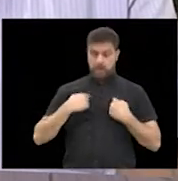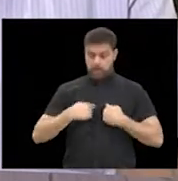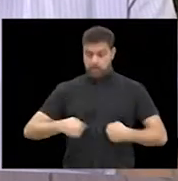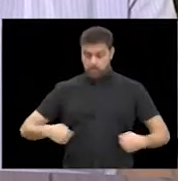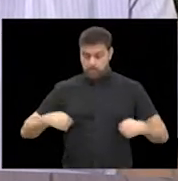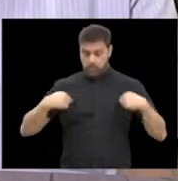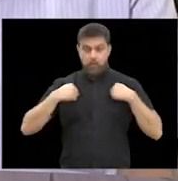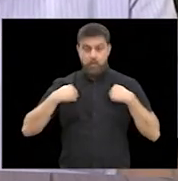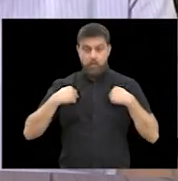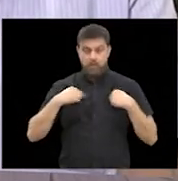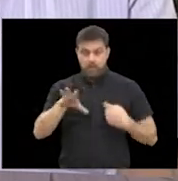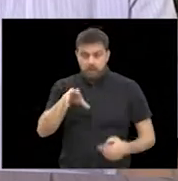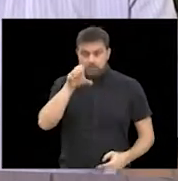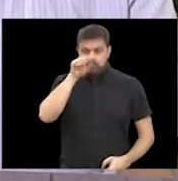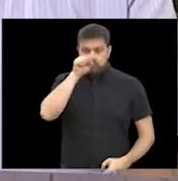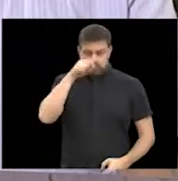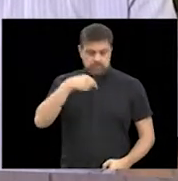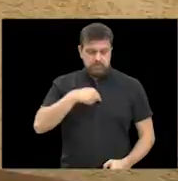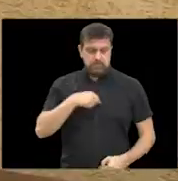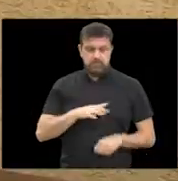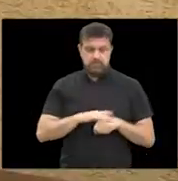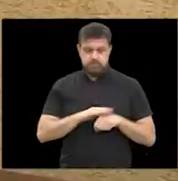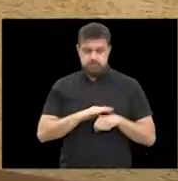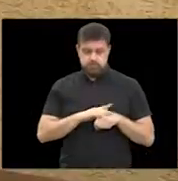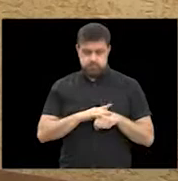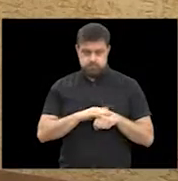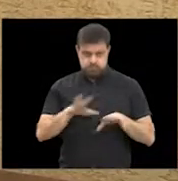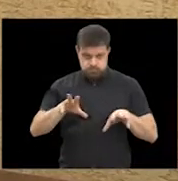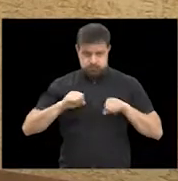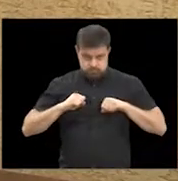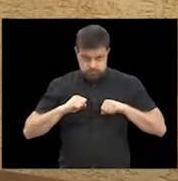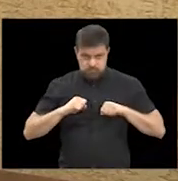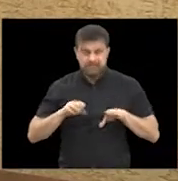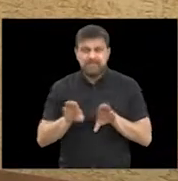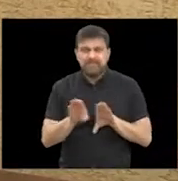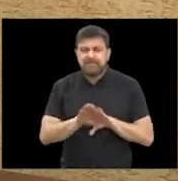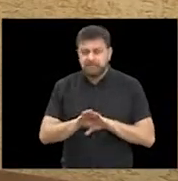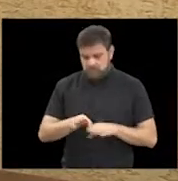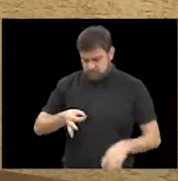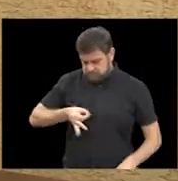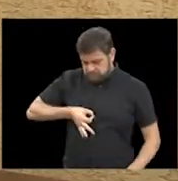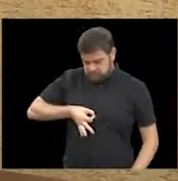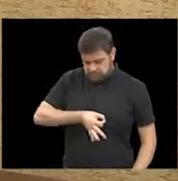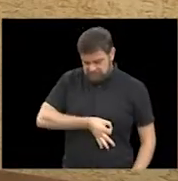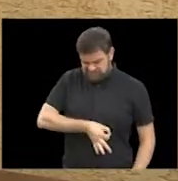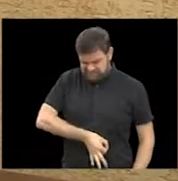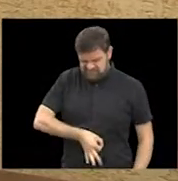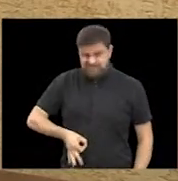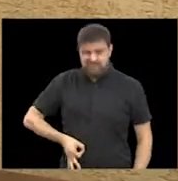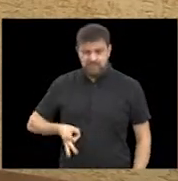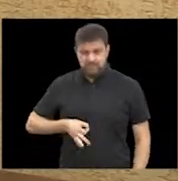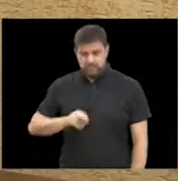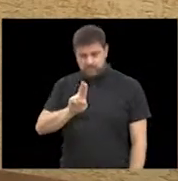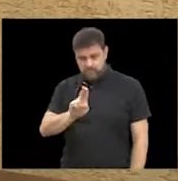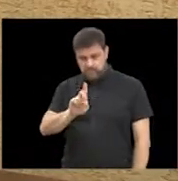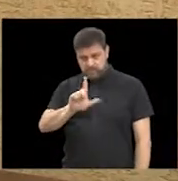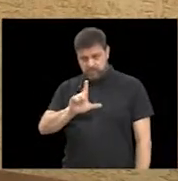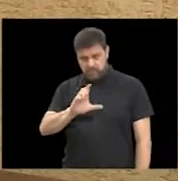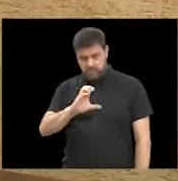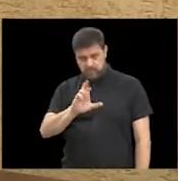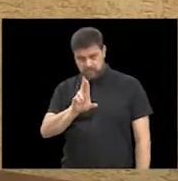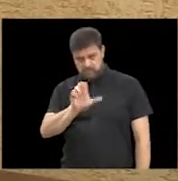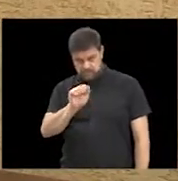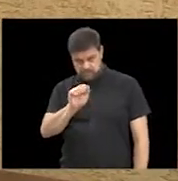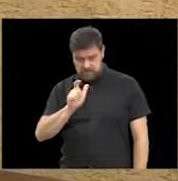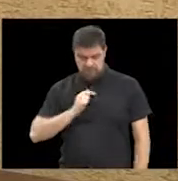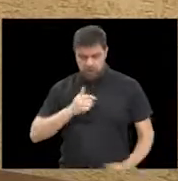bronquiolite, uma traqueite. Sim. As úlceras, elas são tratadas da mesma maneira?